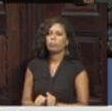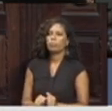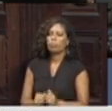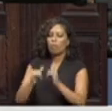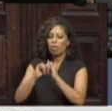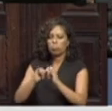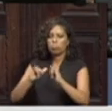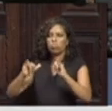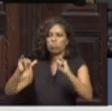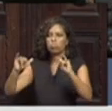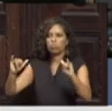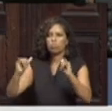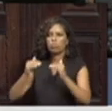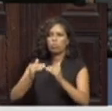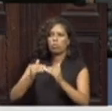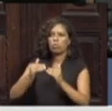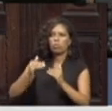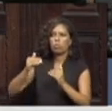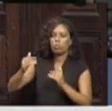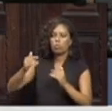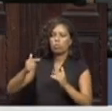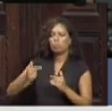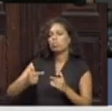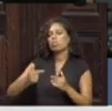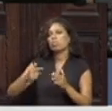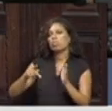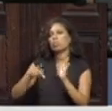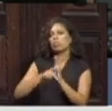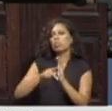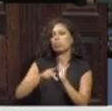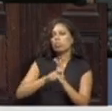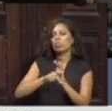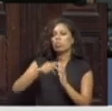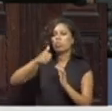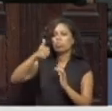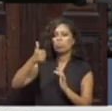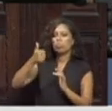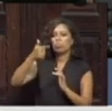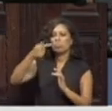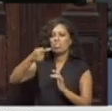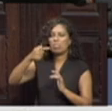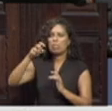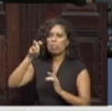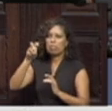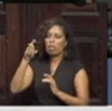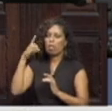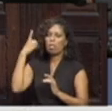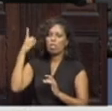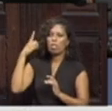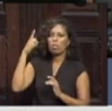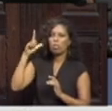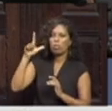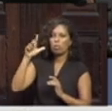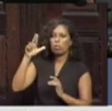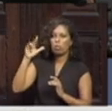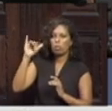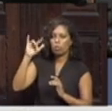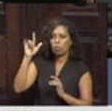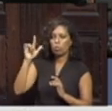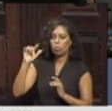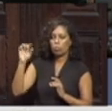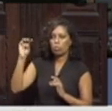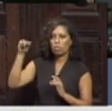Anuncio em primeira discussão, projeto de lei 175A de 2011, de autoria do deputado Luiz Martins, que dispõe sobre a